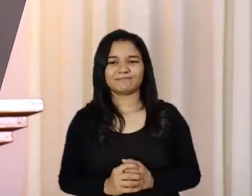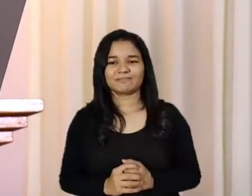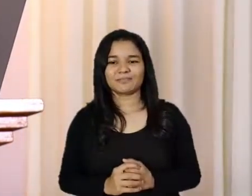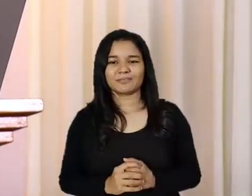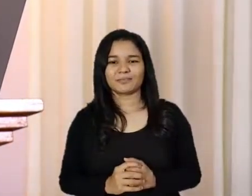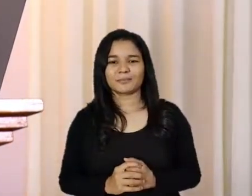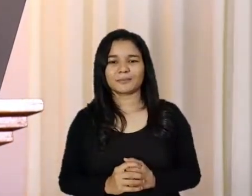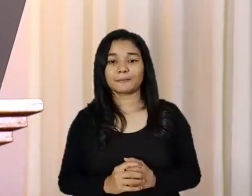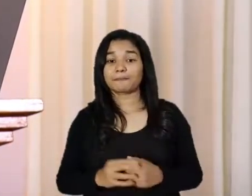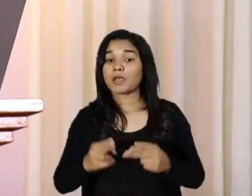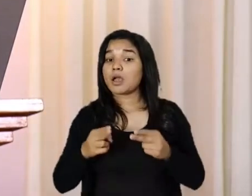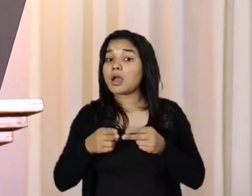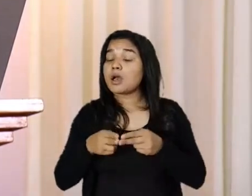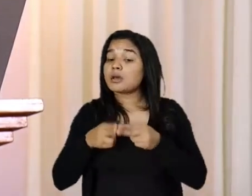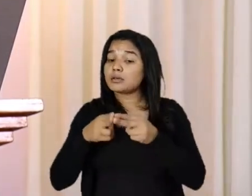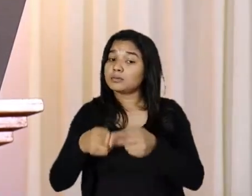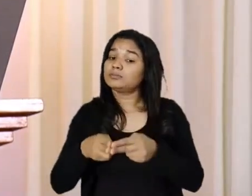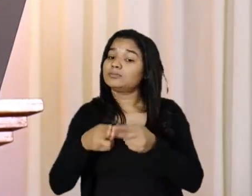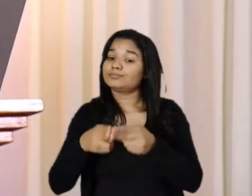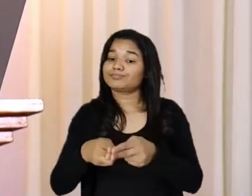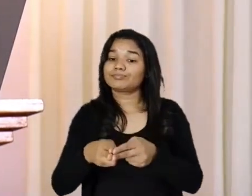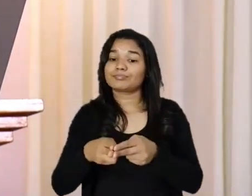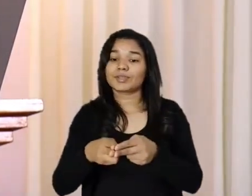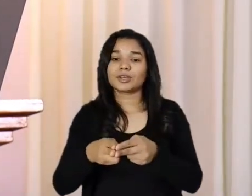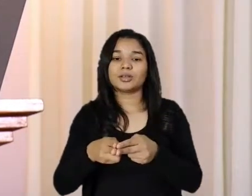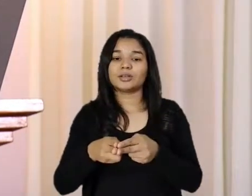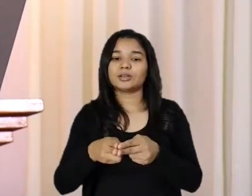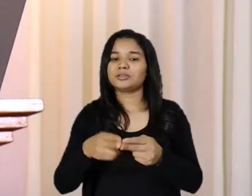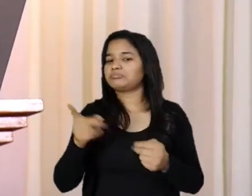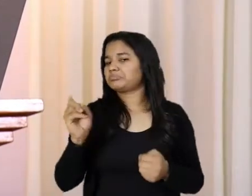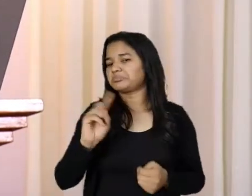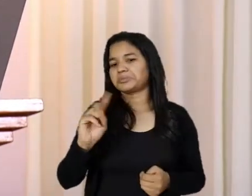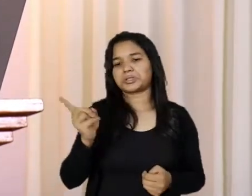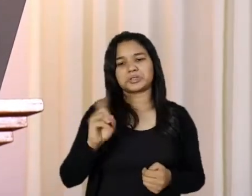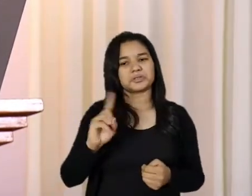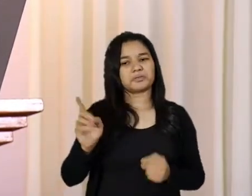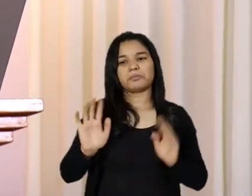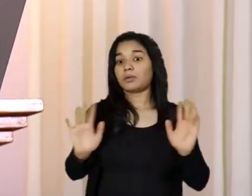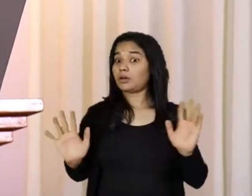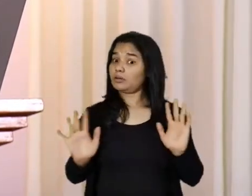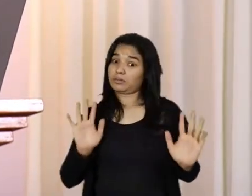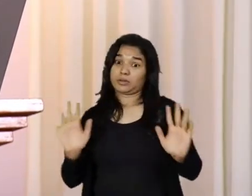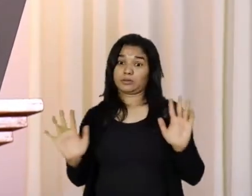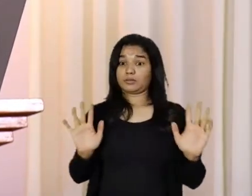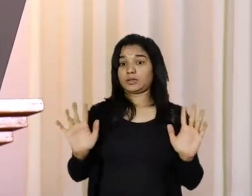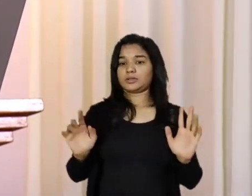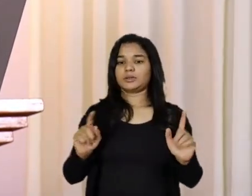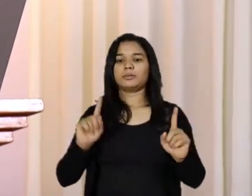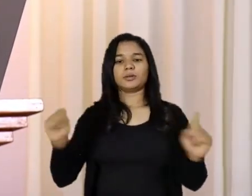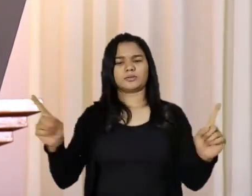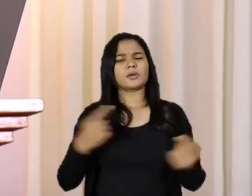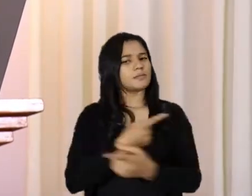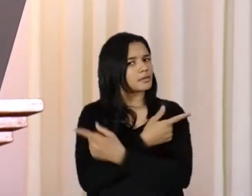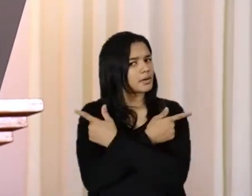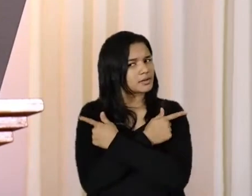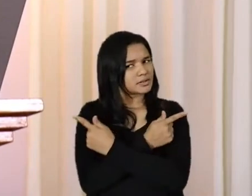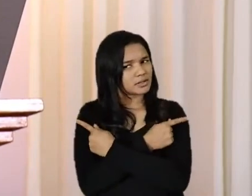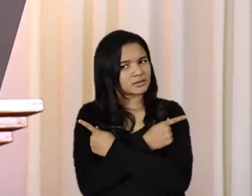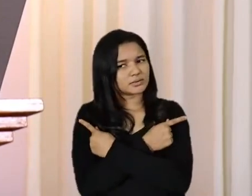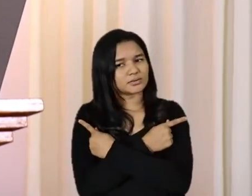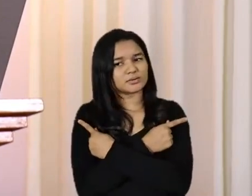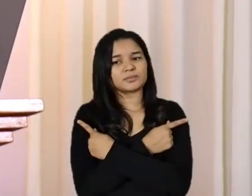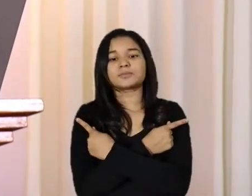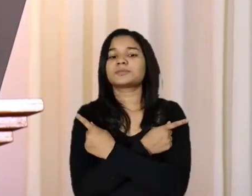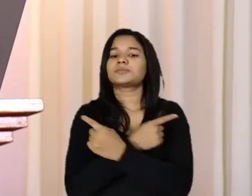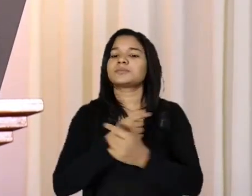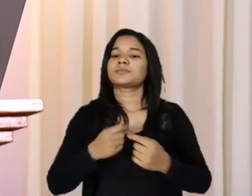a mensagem. Diferente de Ló, quando foi visitado pelos anjos, onde vivia naquelas cidades corruptas de Sodoma e Gomorra, não só Sodoma e